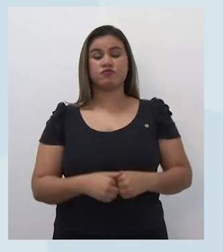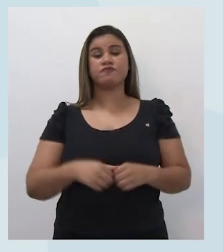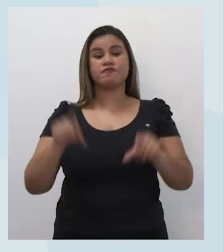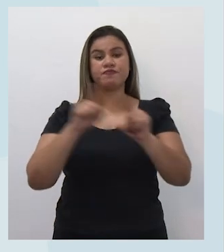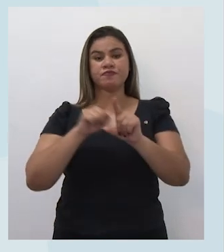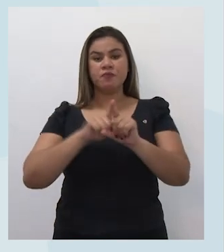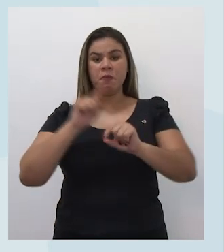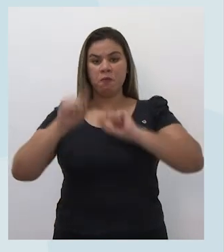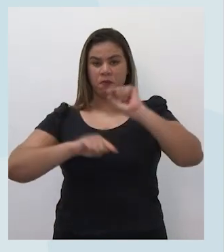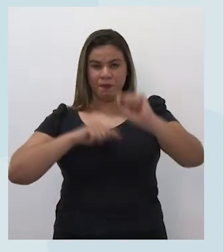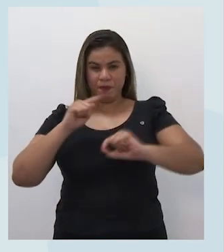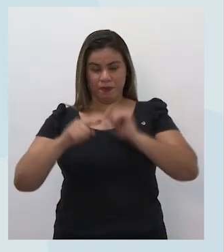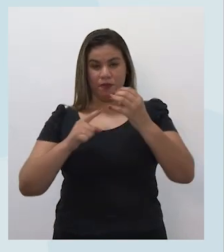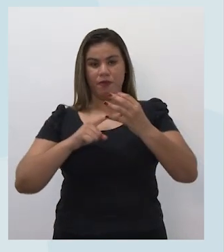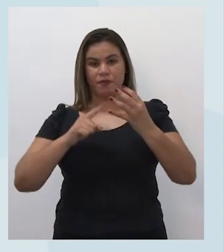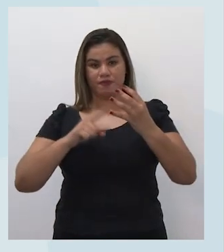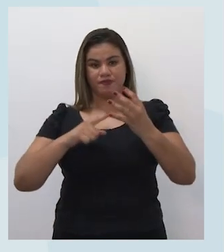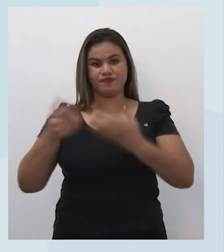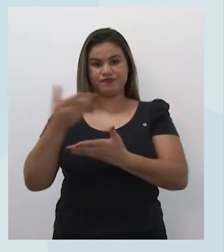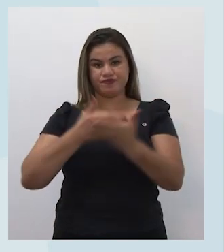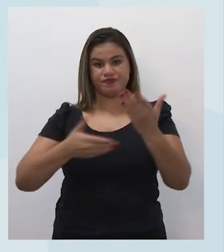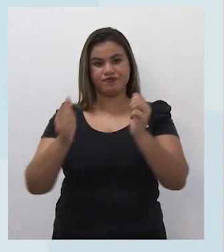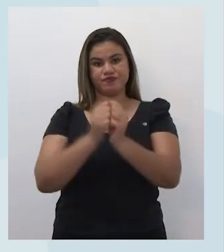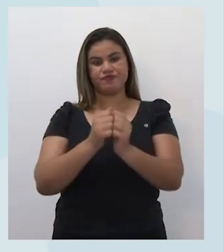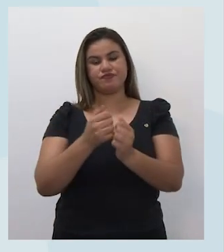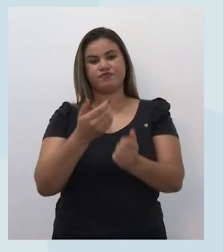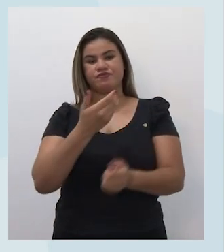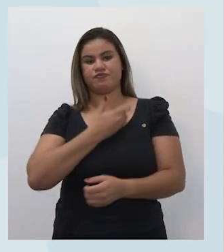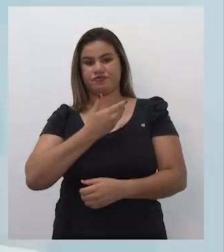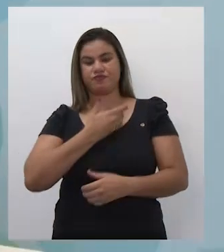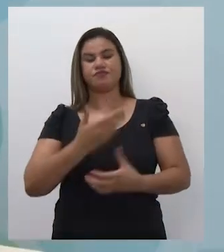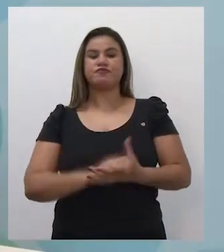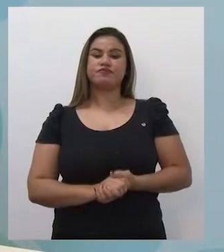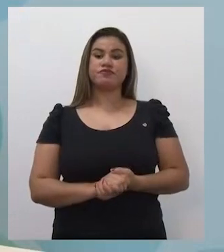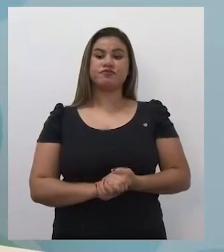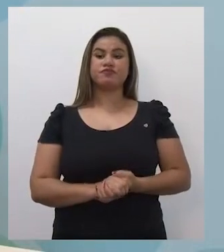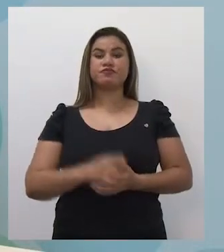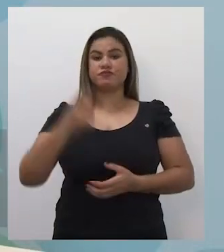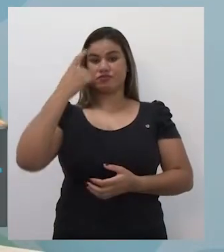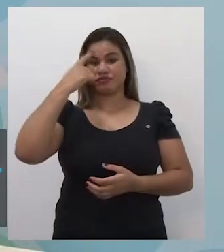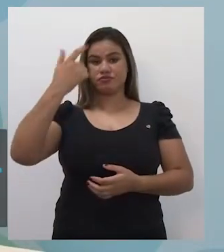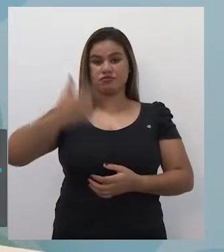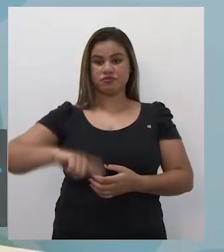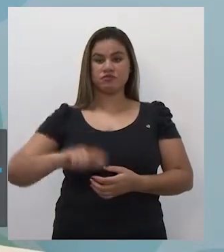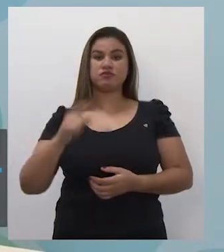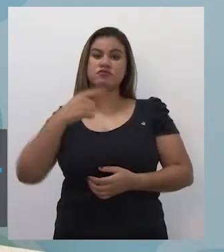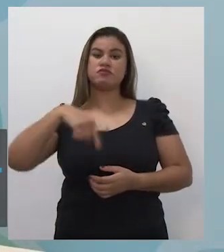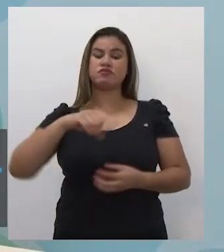conta a interação com os colegas. Pensando nisso, nós vamos então